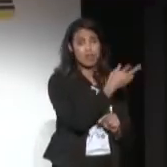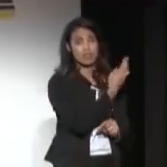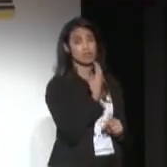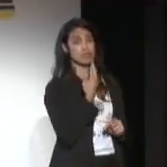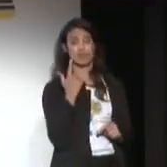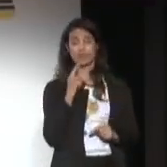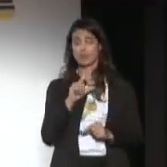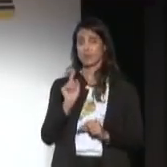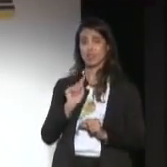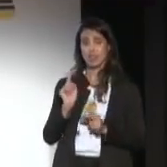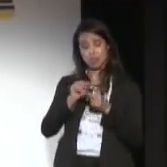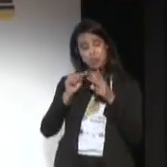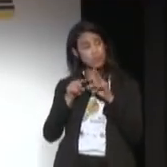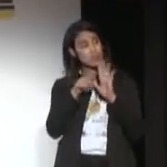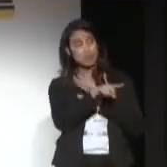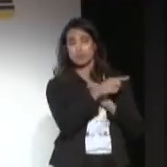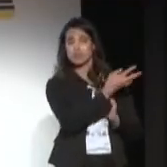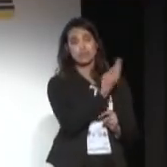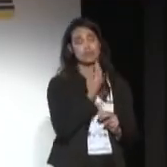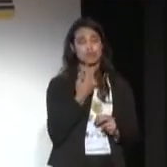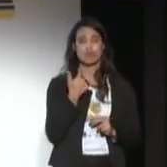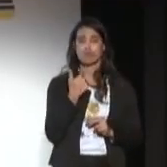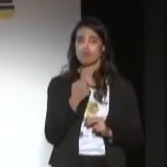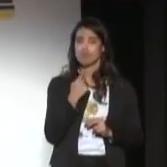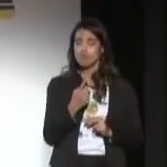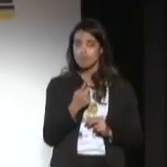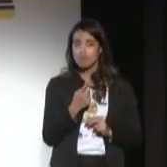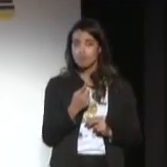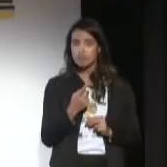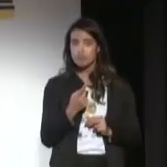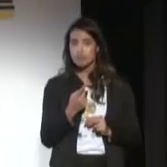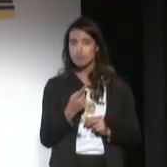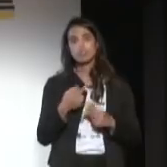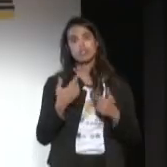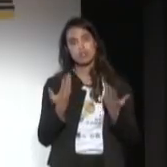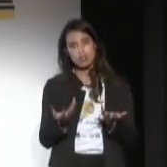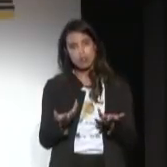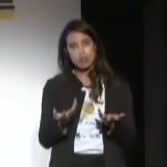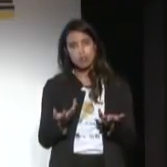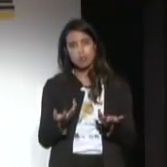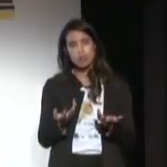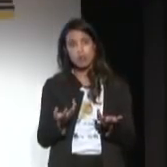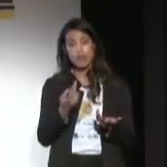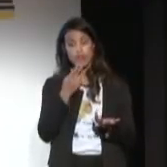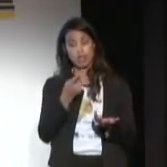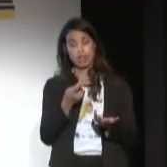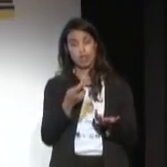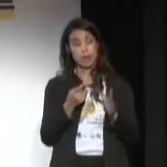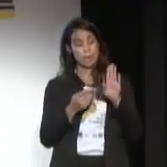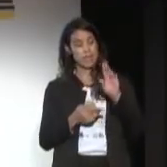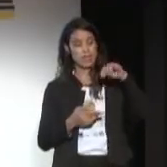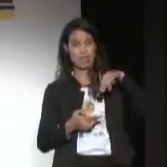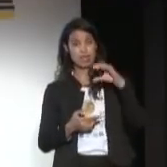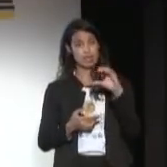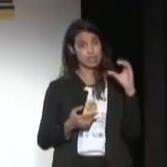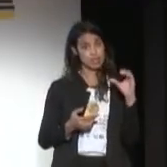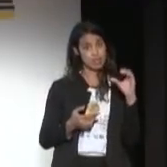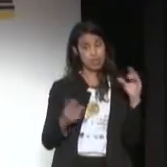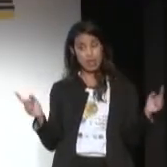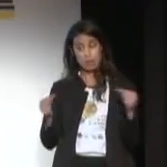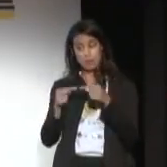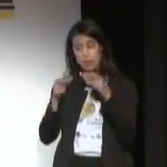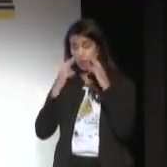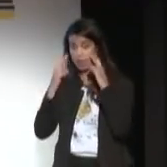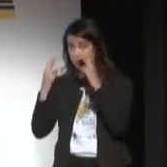responder muito essas duas perguntas básicas de processo. Então, a educação... Falar de implementação de BNCC é falar de